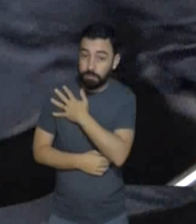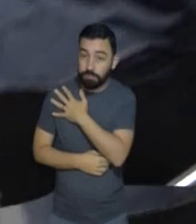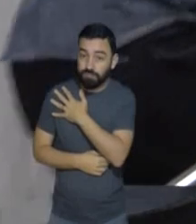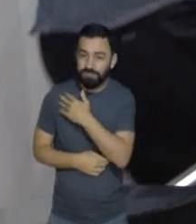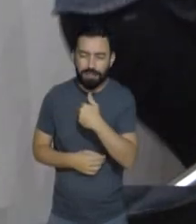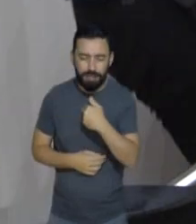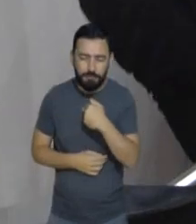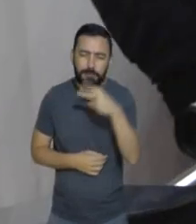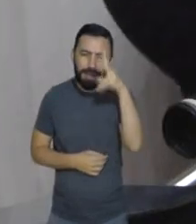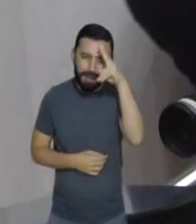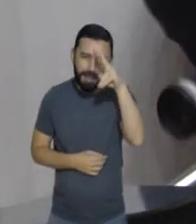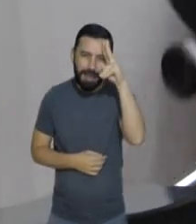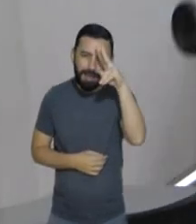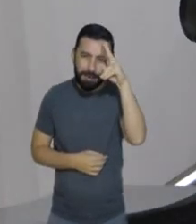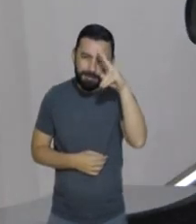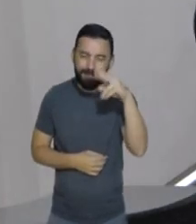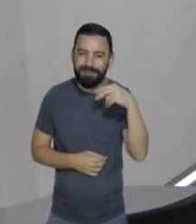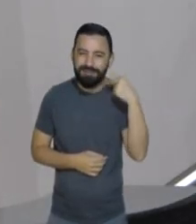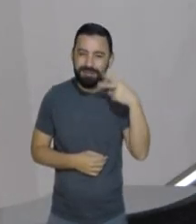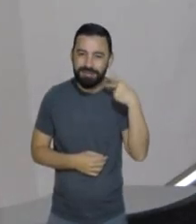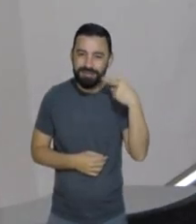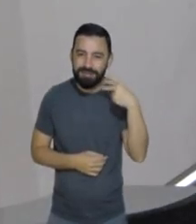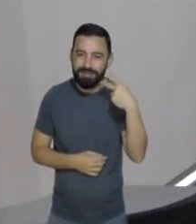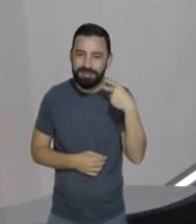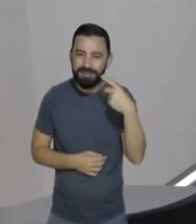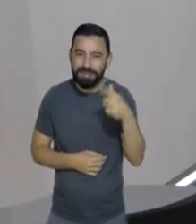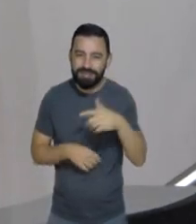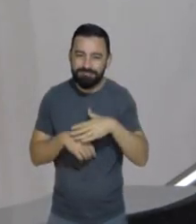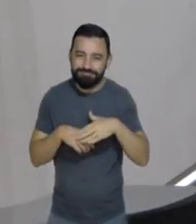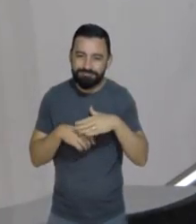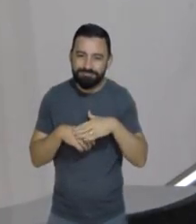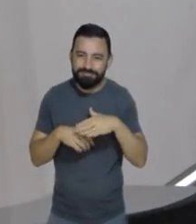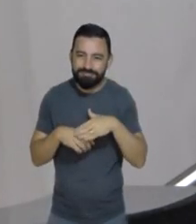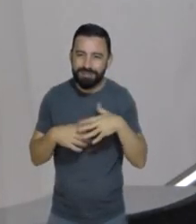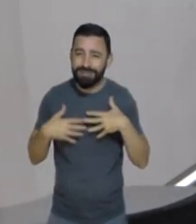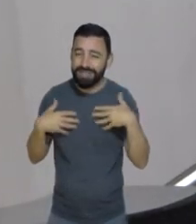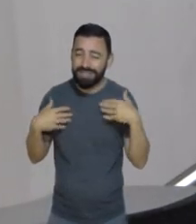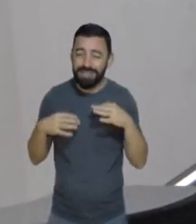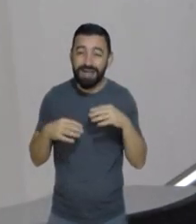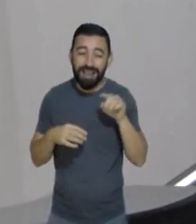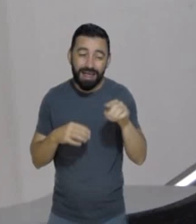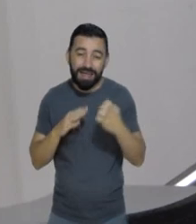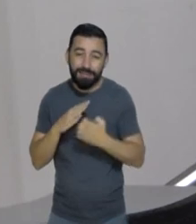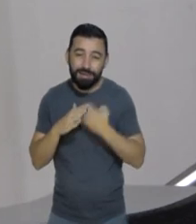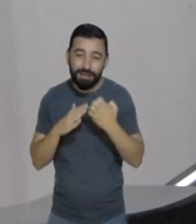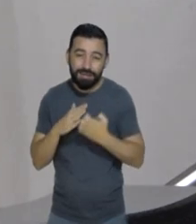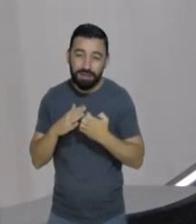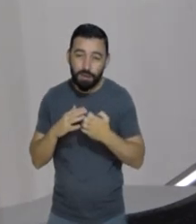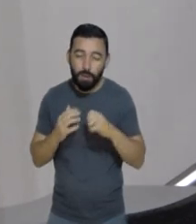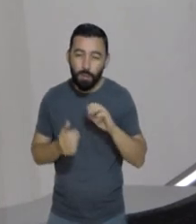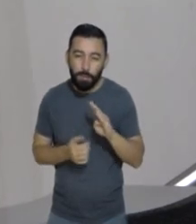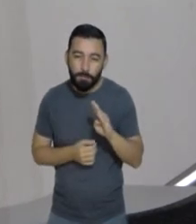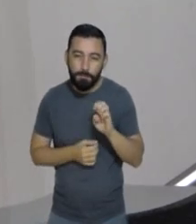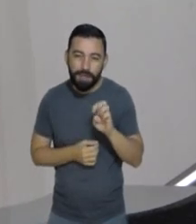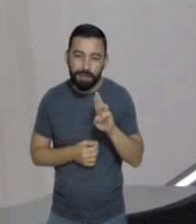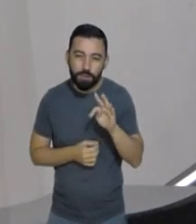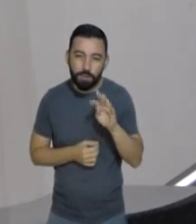recordo, deputado, quando o vereador fez a gentileza de também homenagear não só a nossa empresa, quando o Bertolini era diretor, mas com o meu pai,